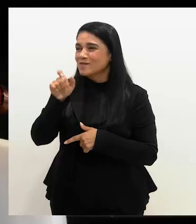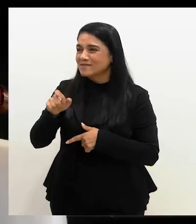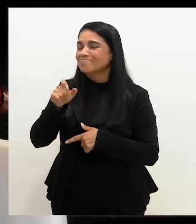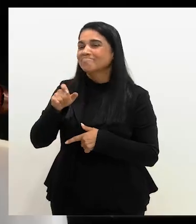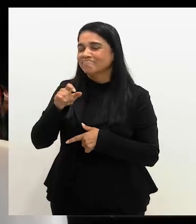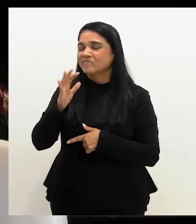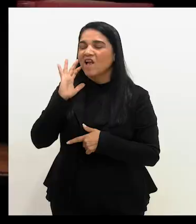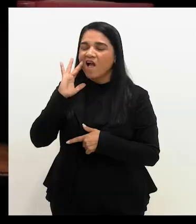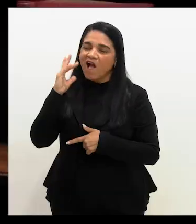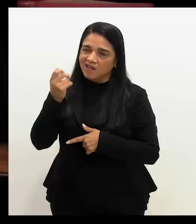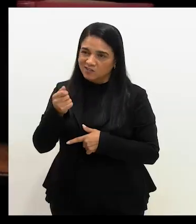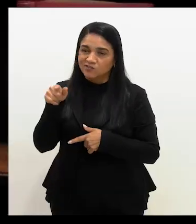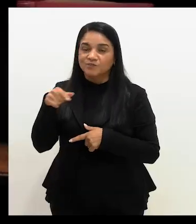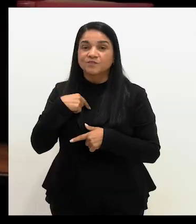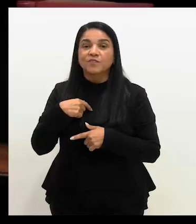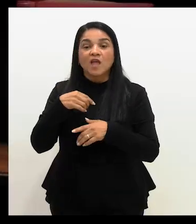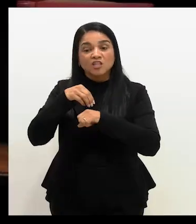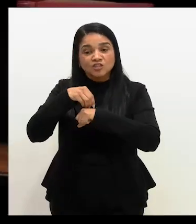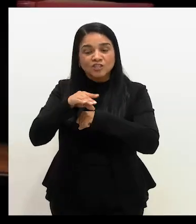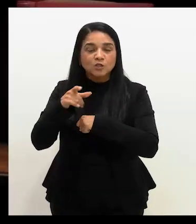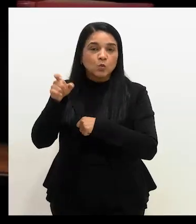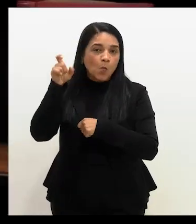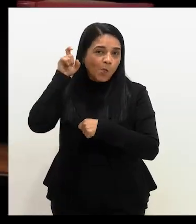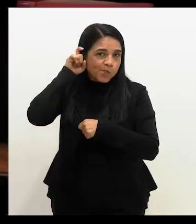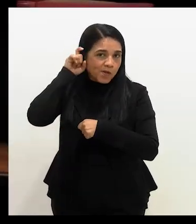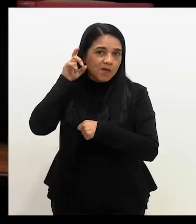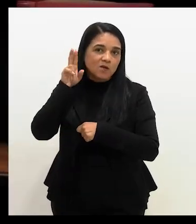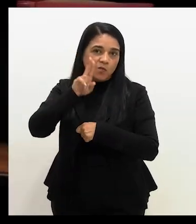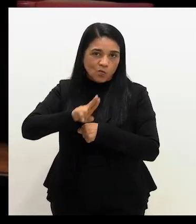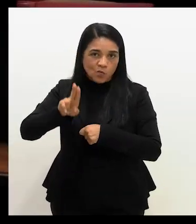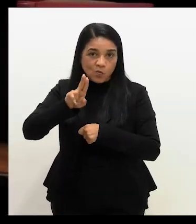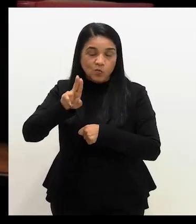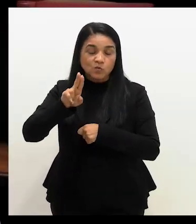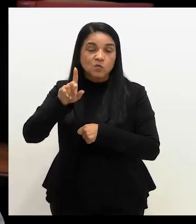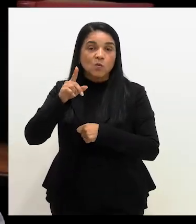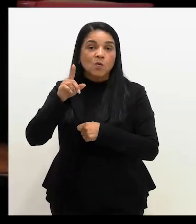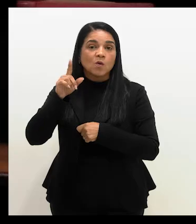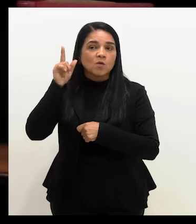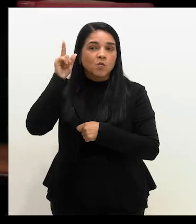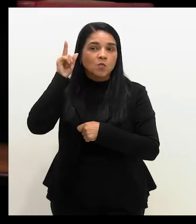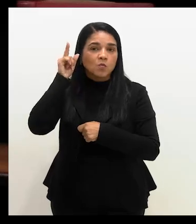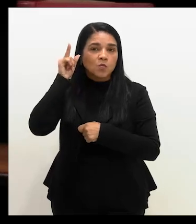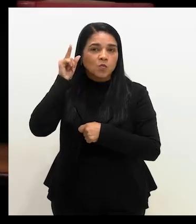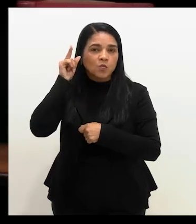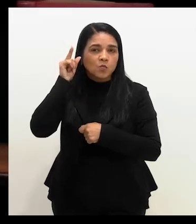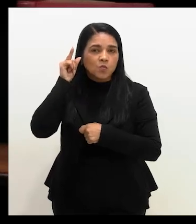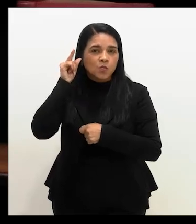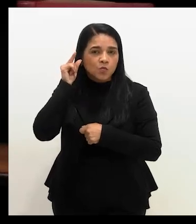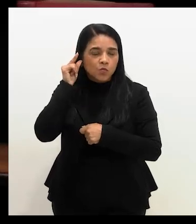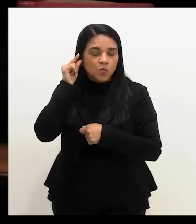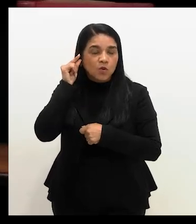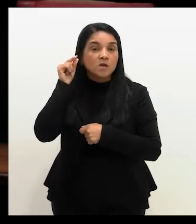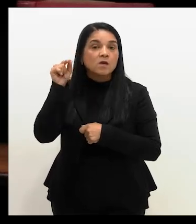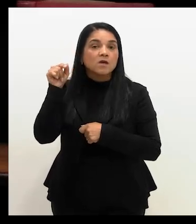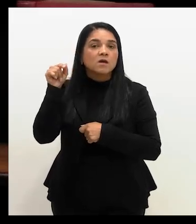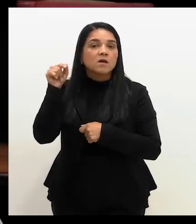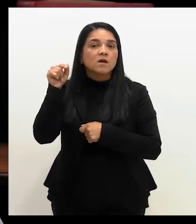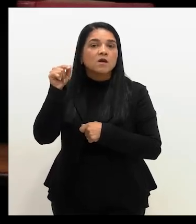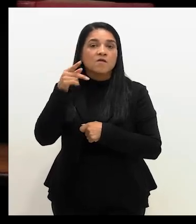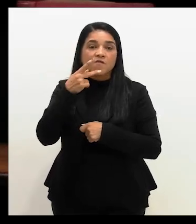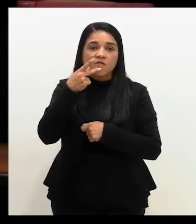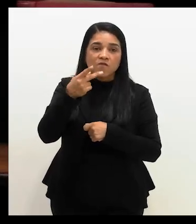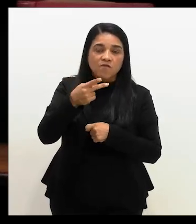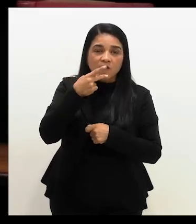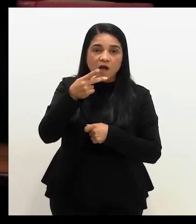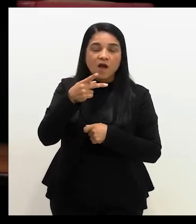Muitas pessoas acham. A indicação do aparelho, principalmente, a gente tem perda auditiva, principalmente em algumas frequências que a gente sabe são